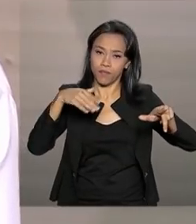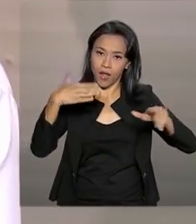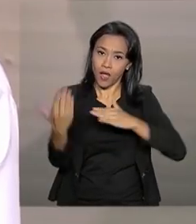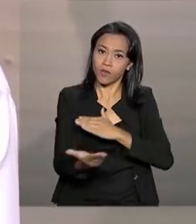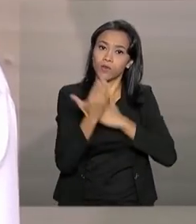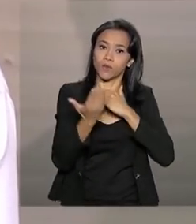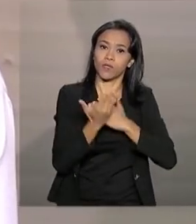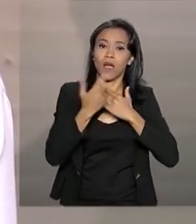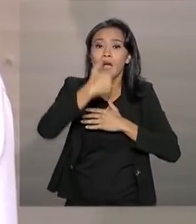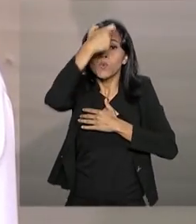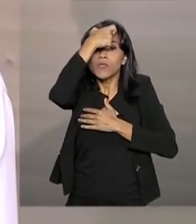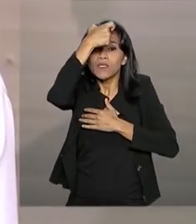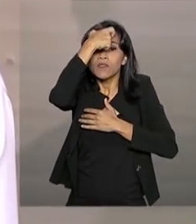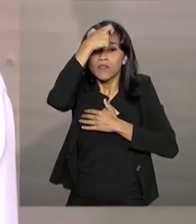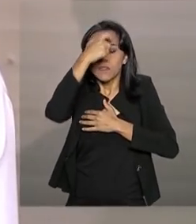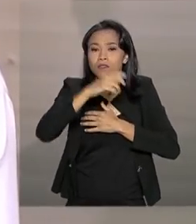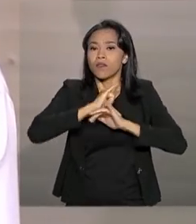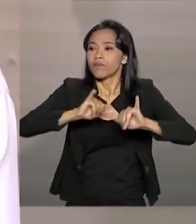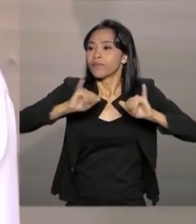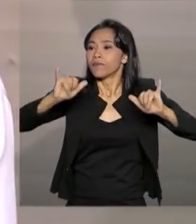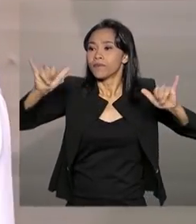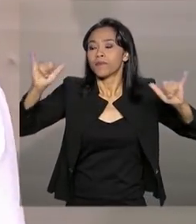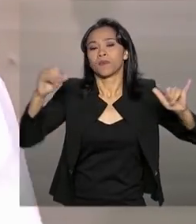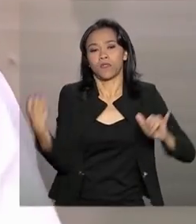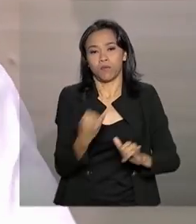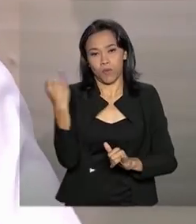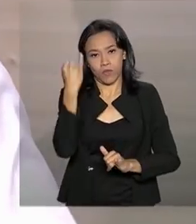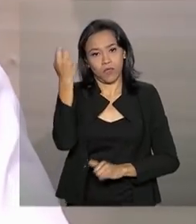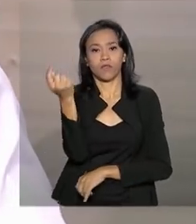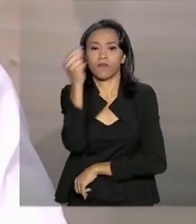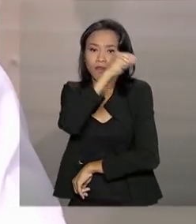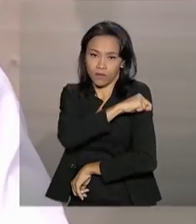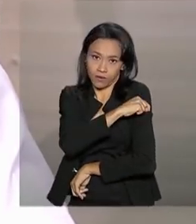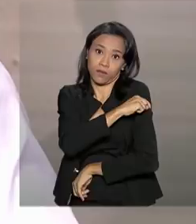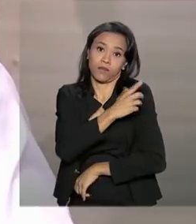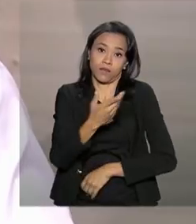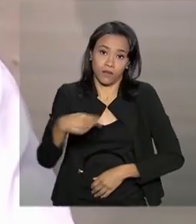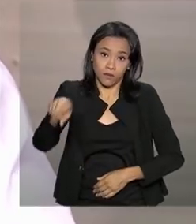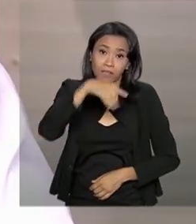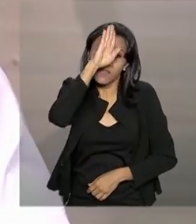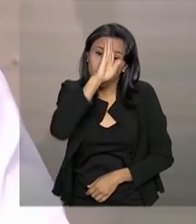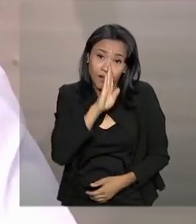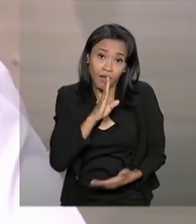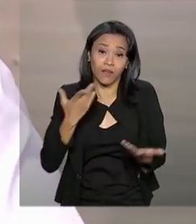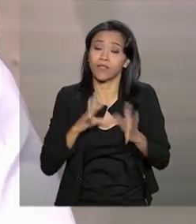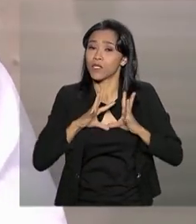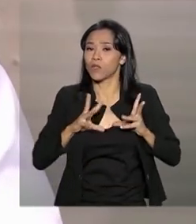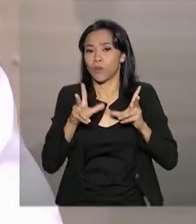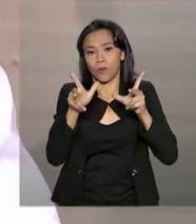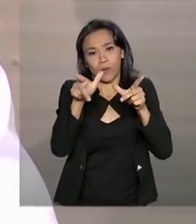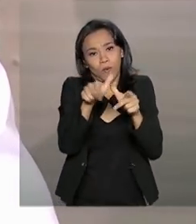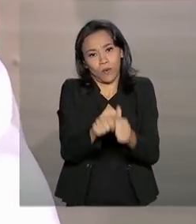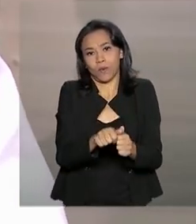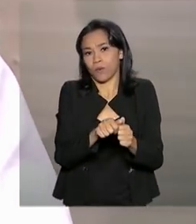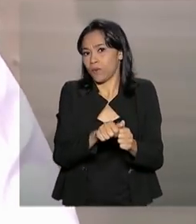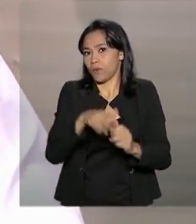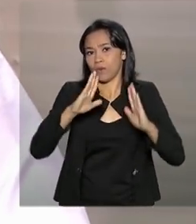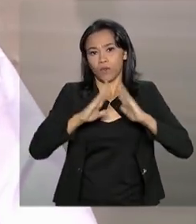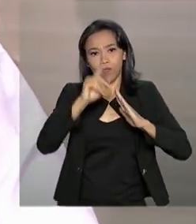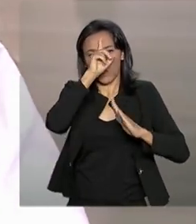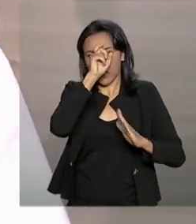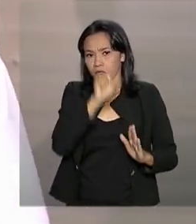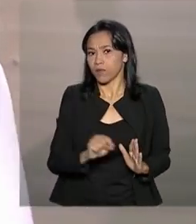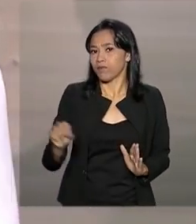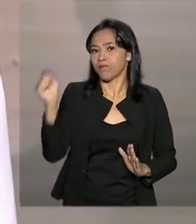da consciência da importância da vacinação pública, gratuita, em todas as unidades de saúde do